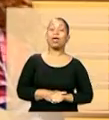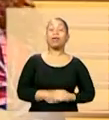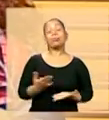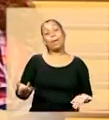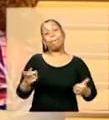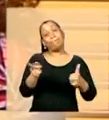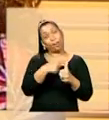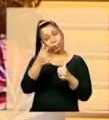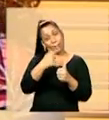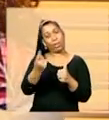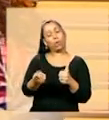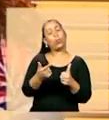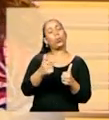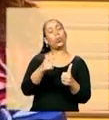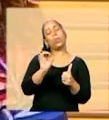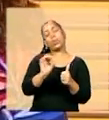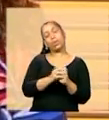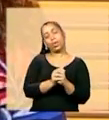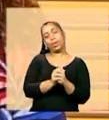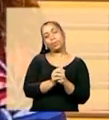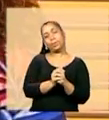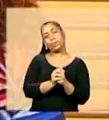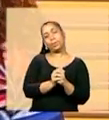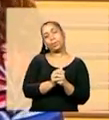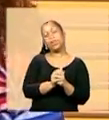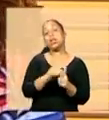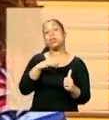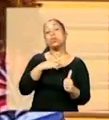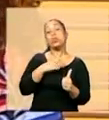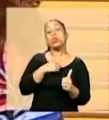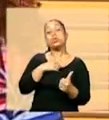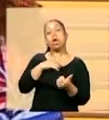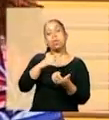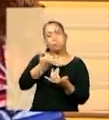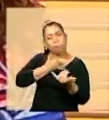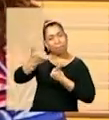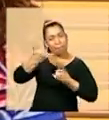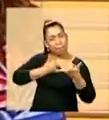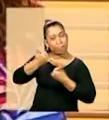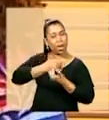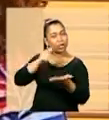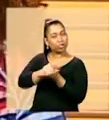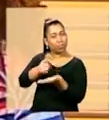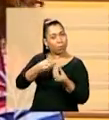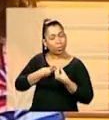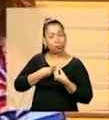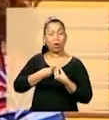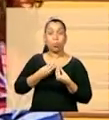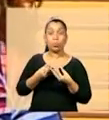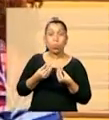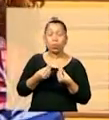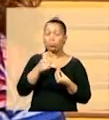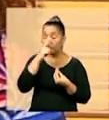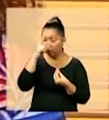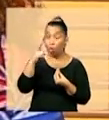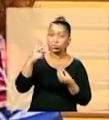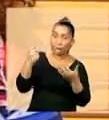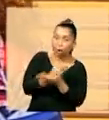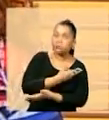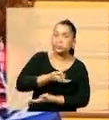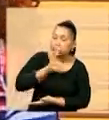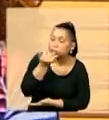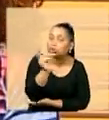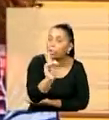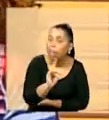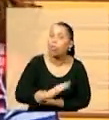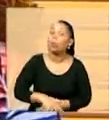Então, primeiramente, o fato de haver mais notificações não quer dizer que estão acontecendo mais acidentes. Quer dizer